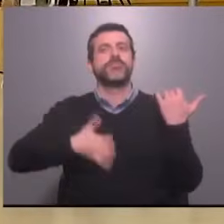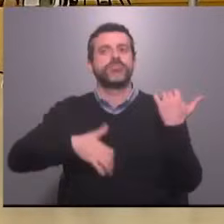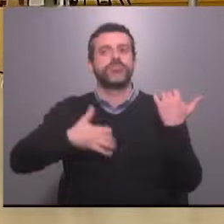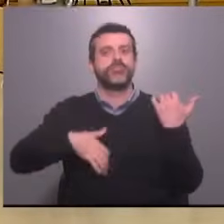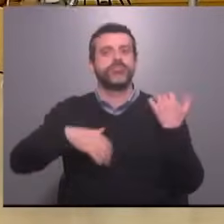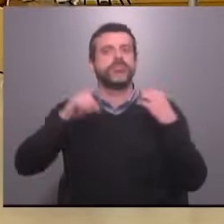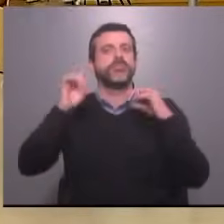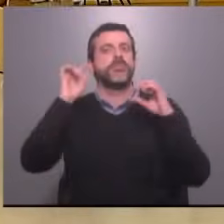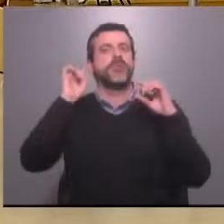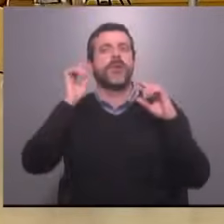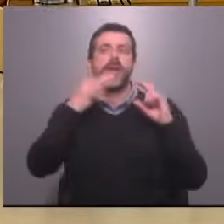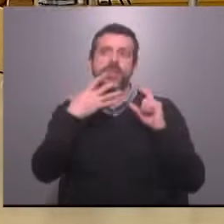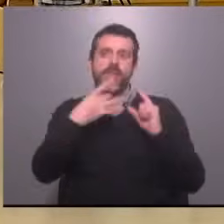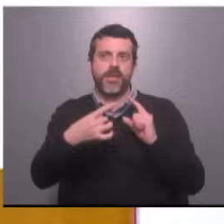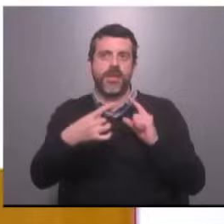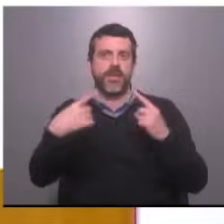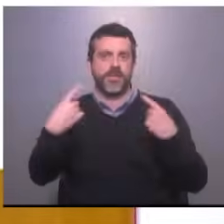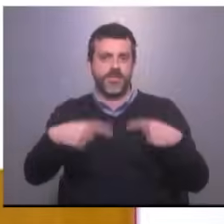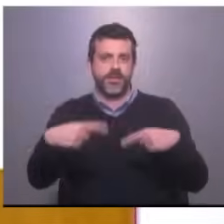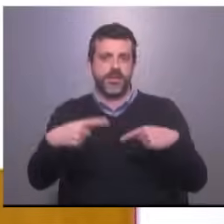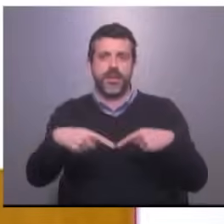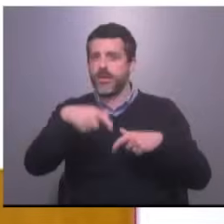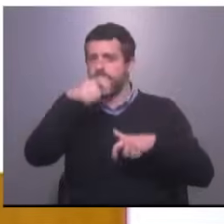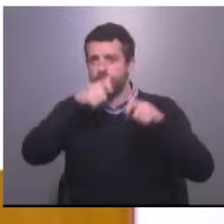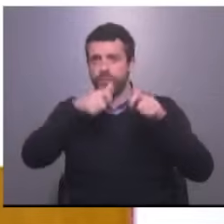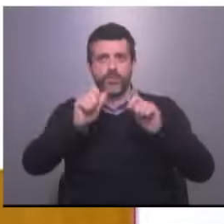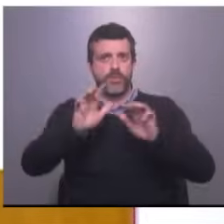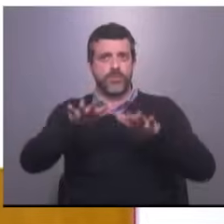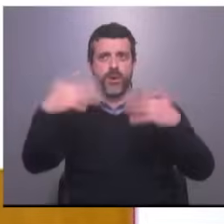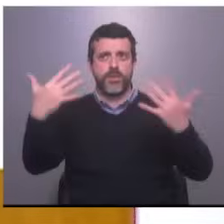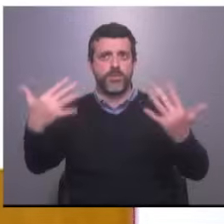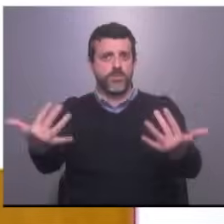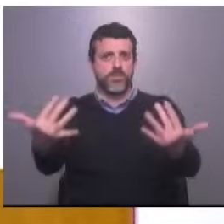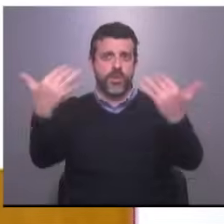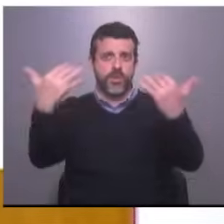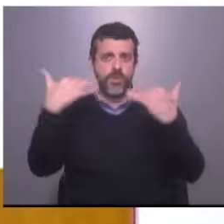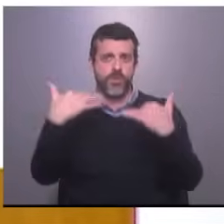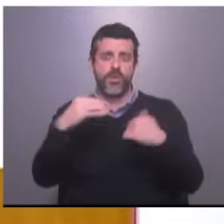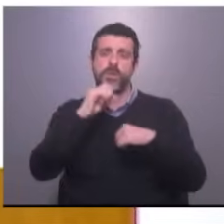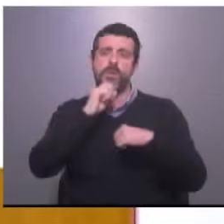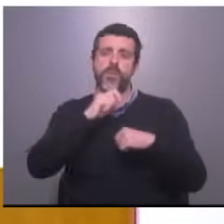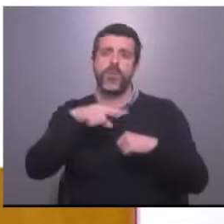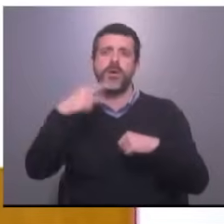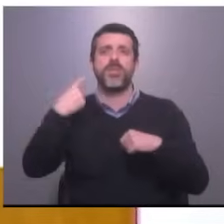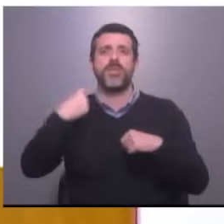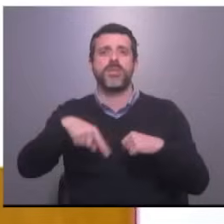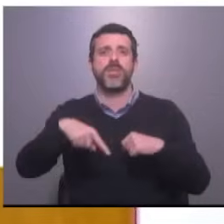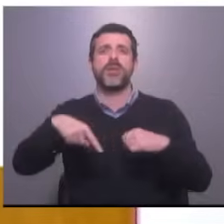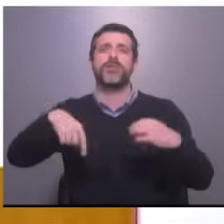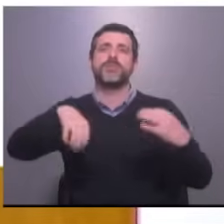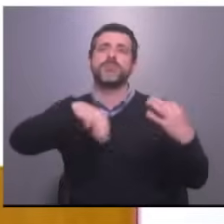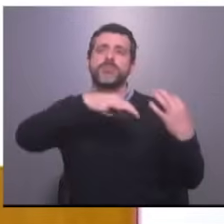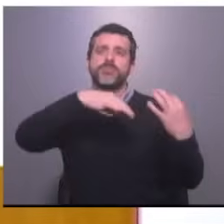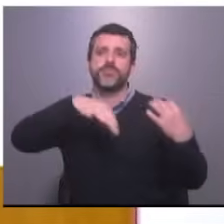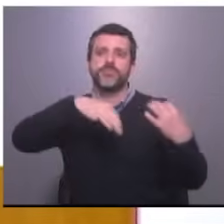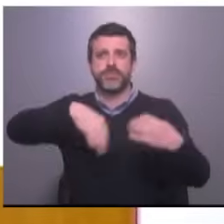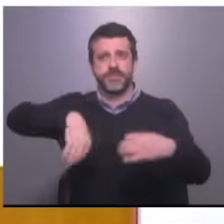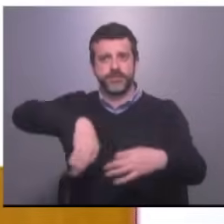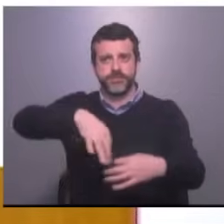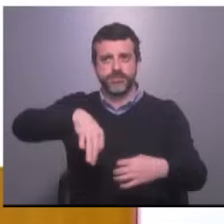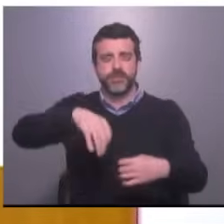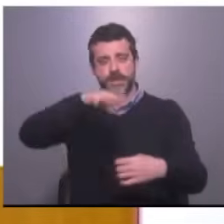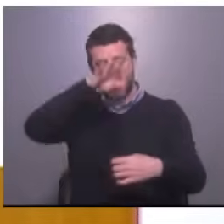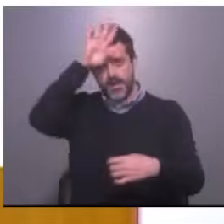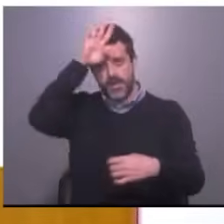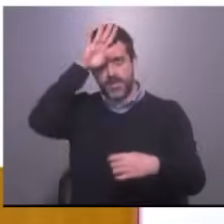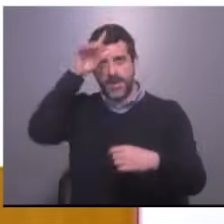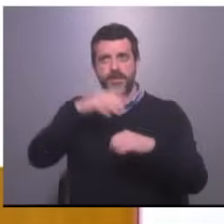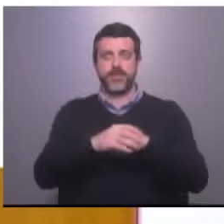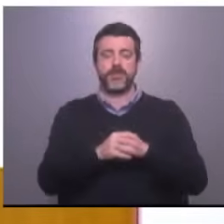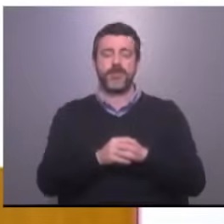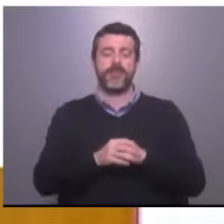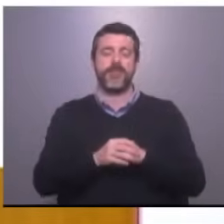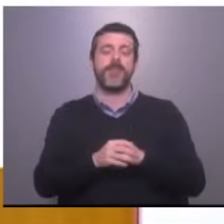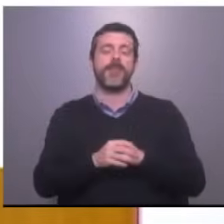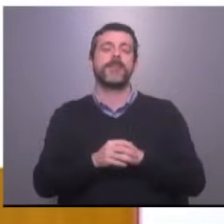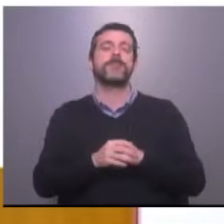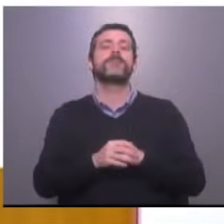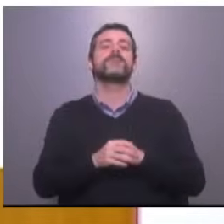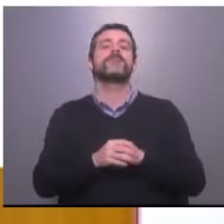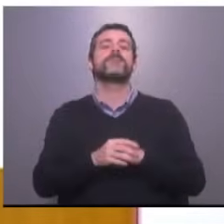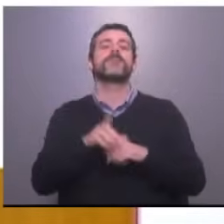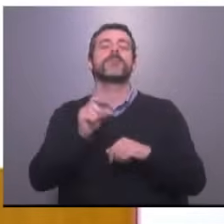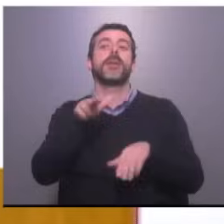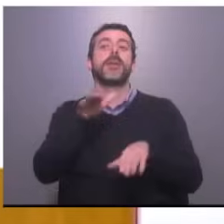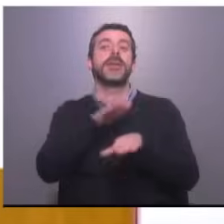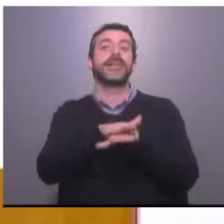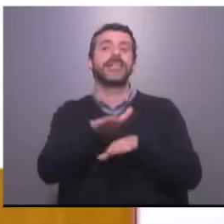no Concerto de Natal. Às 15 horas, o Concerto de Natal, aberto a toda a comunidade, com a Orquestra Filarmónica